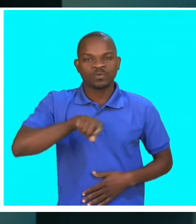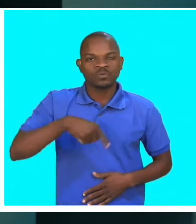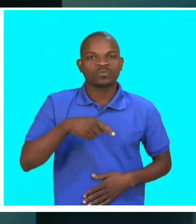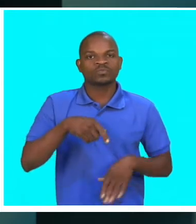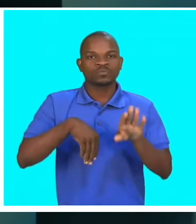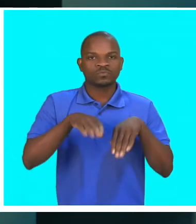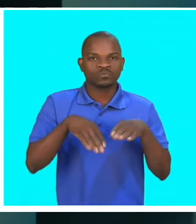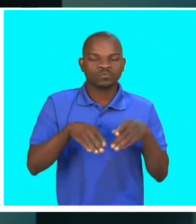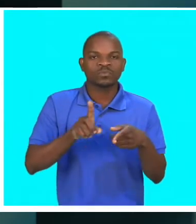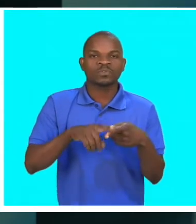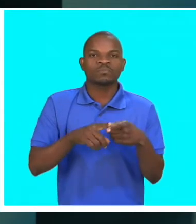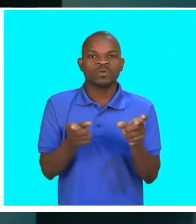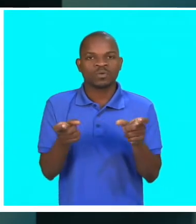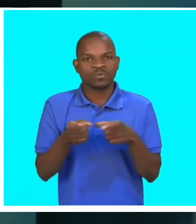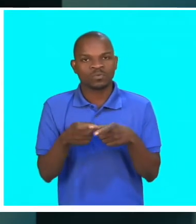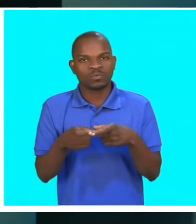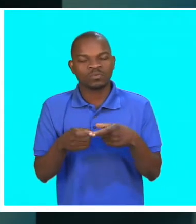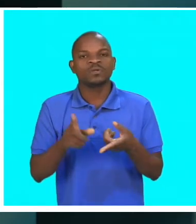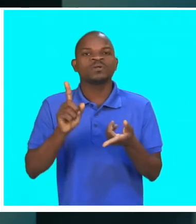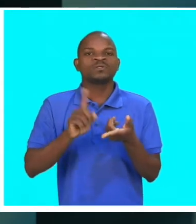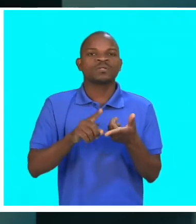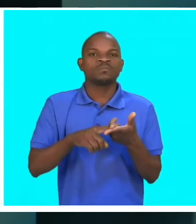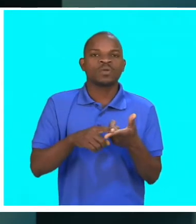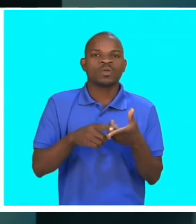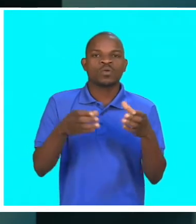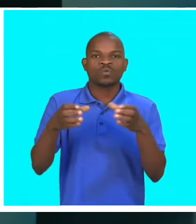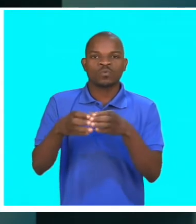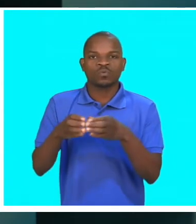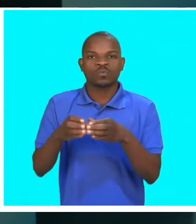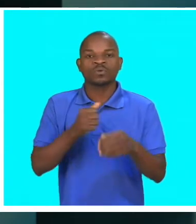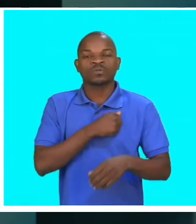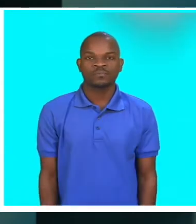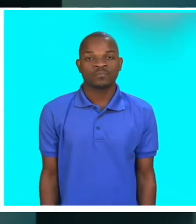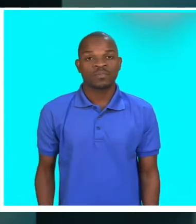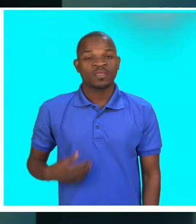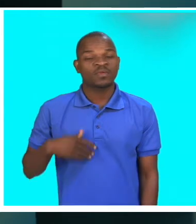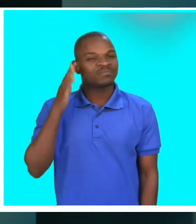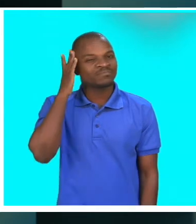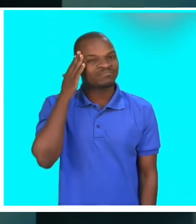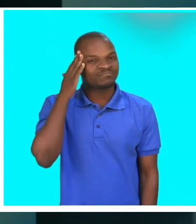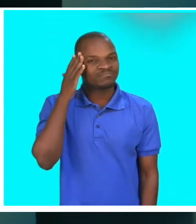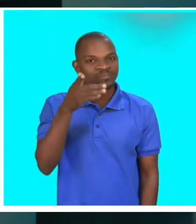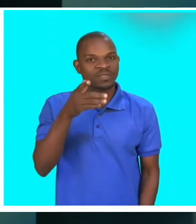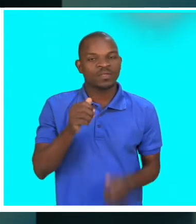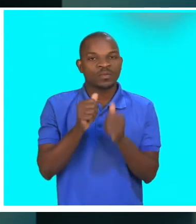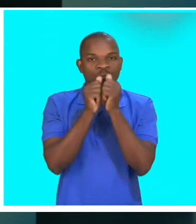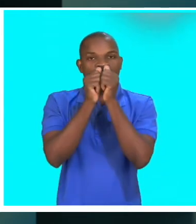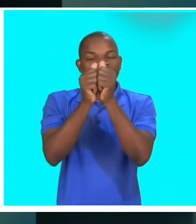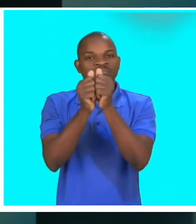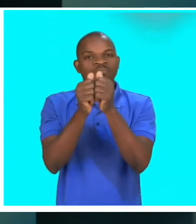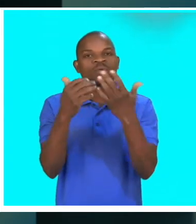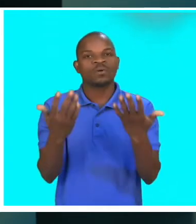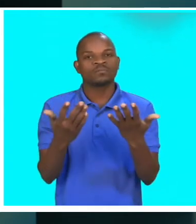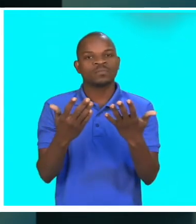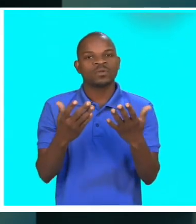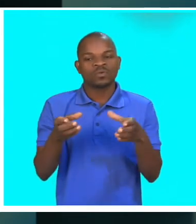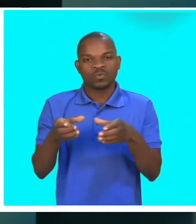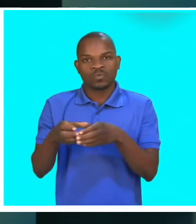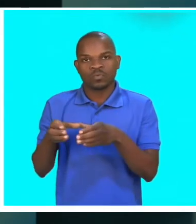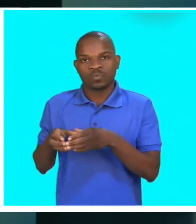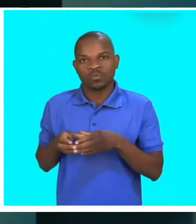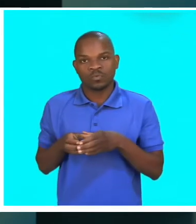engrandece o nosso clube, só engrandece o nosso povo amante do futebol. Acho que é o prêmio daquilo que as nossas